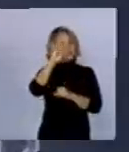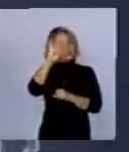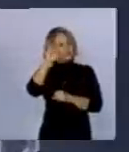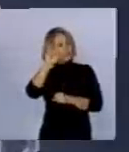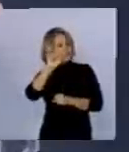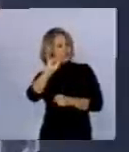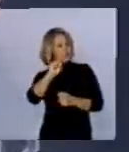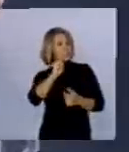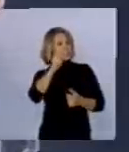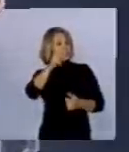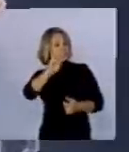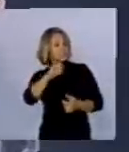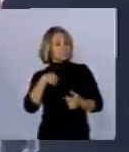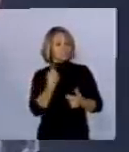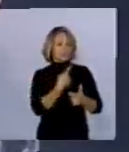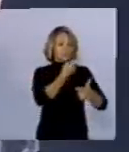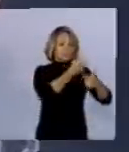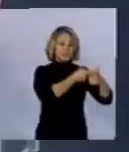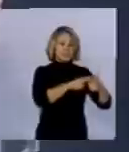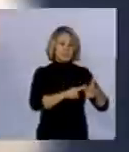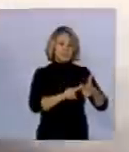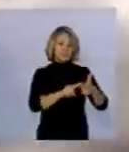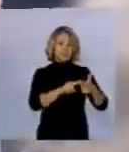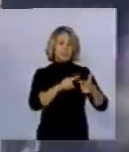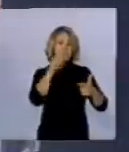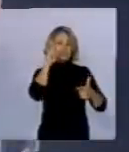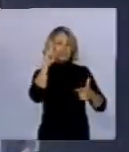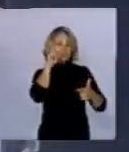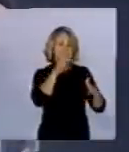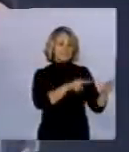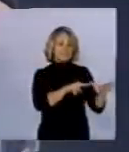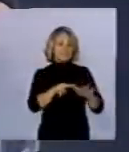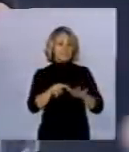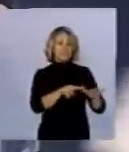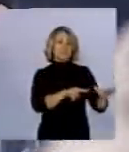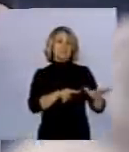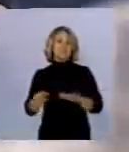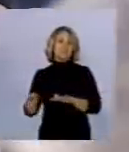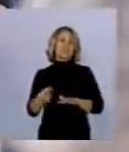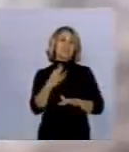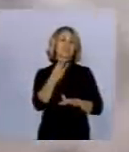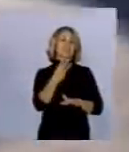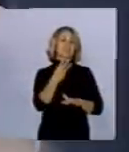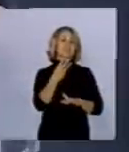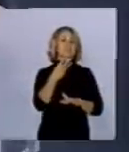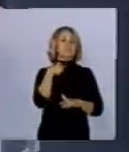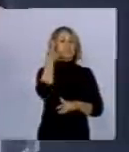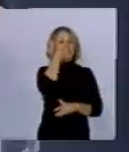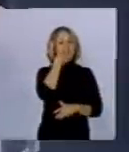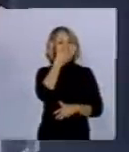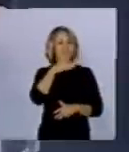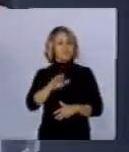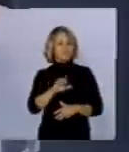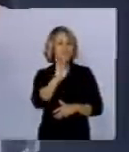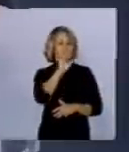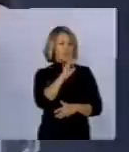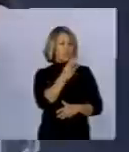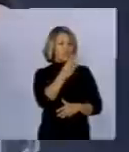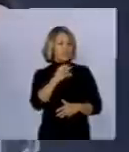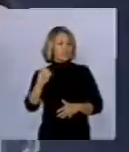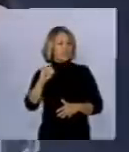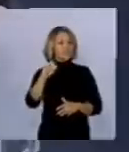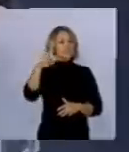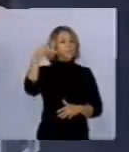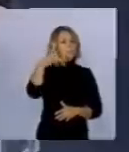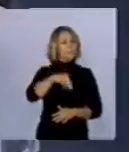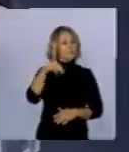nós dividirmos essas cotas pelos dias da semana 3 hor me por semana a cota é de apenas 30 minutos